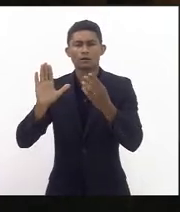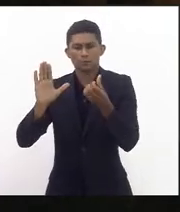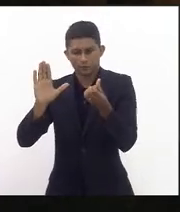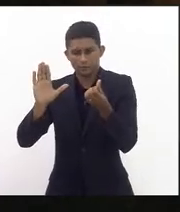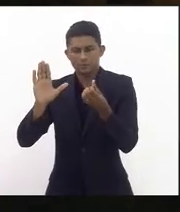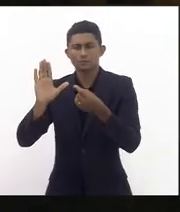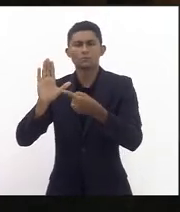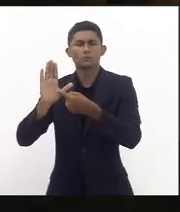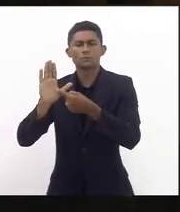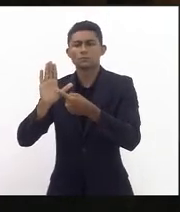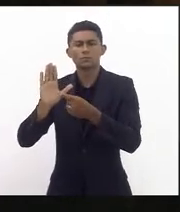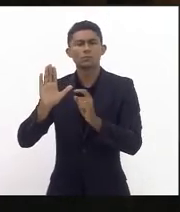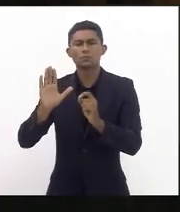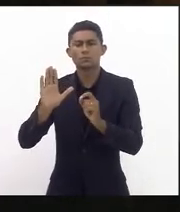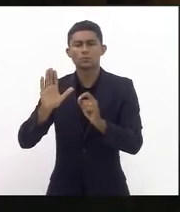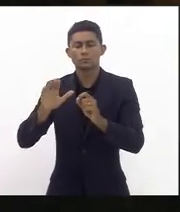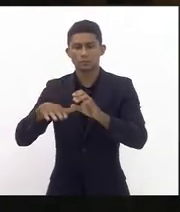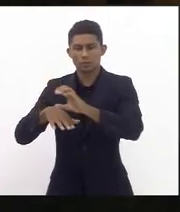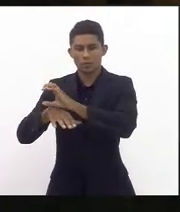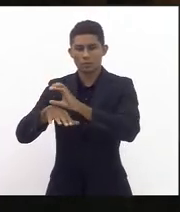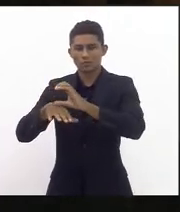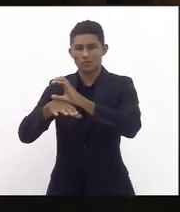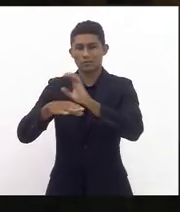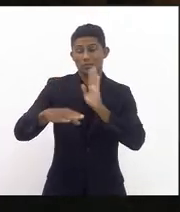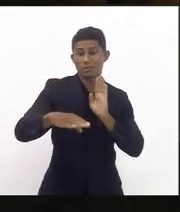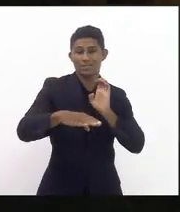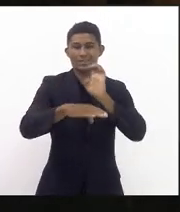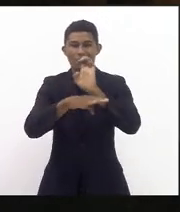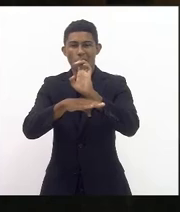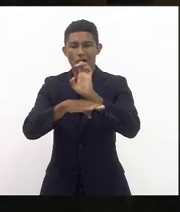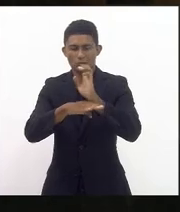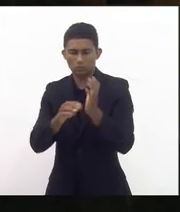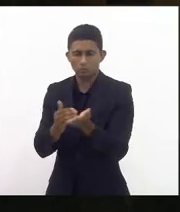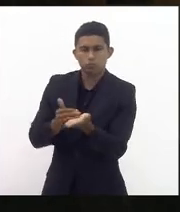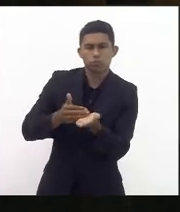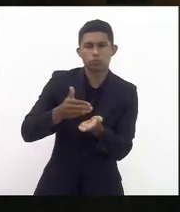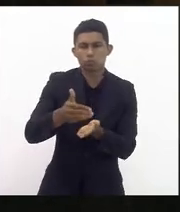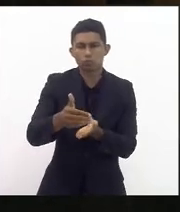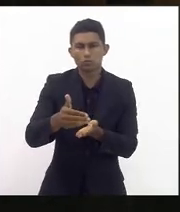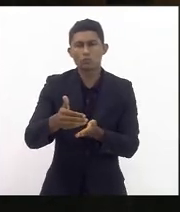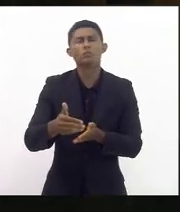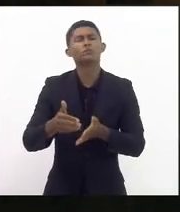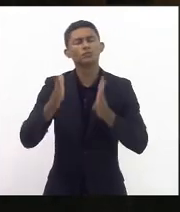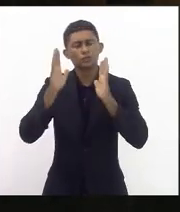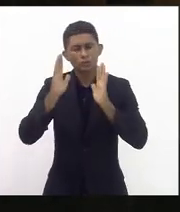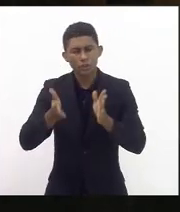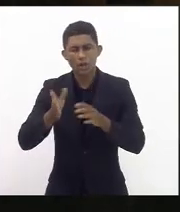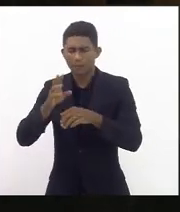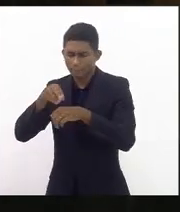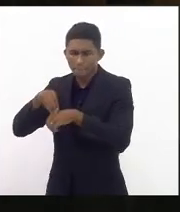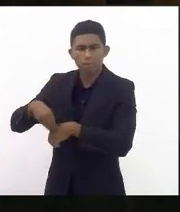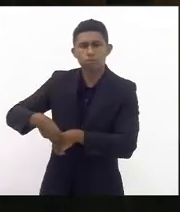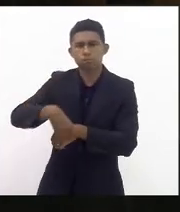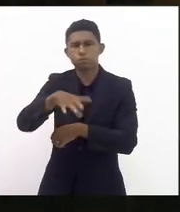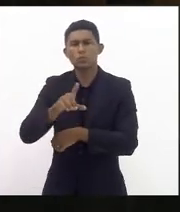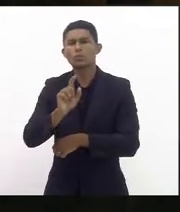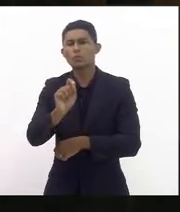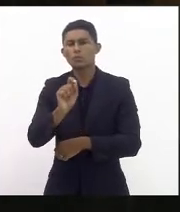a Constituição Estadual foi proclamada, já recomendou que